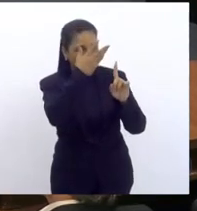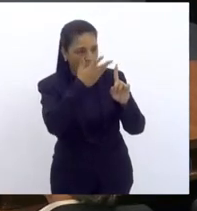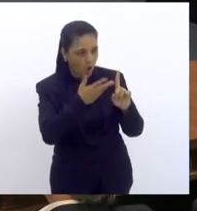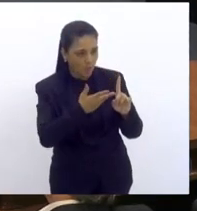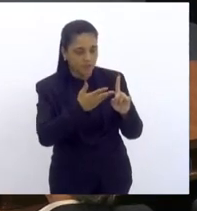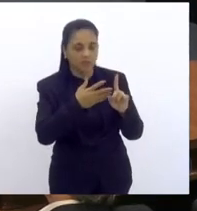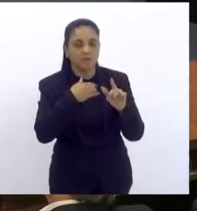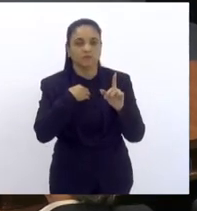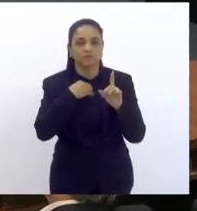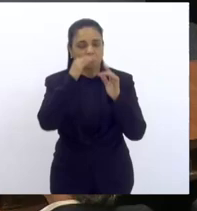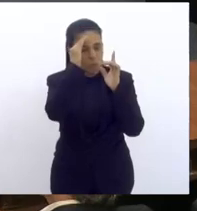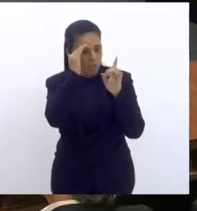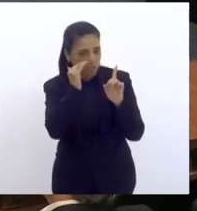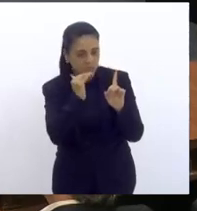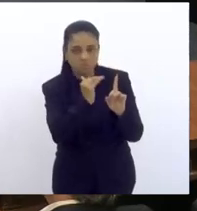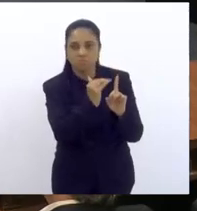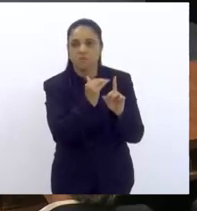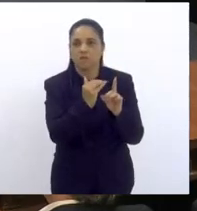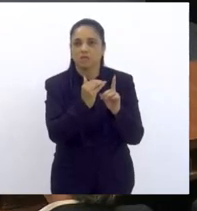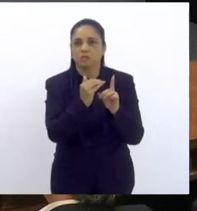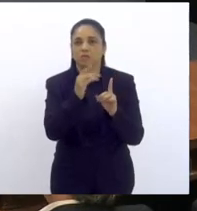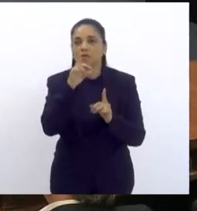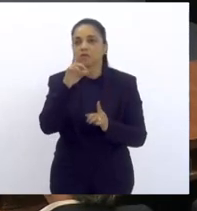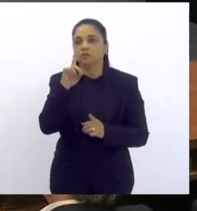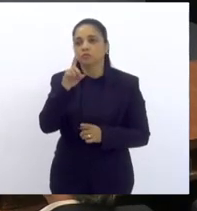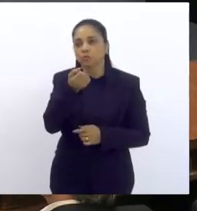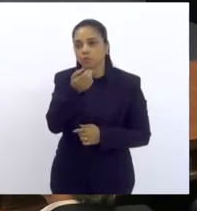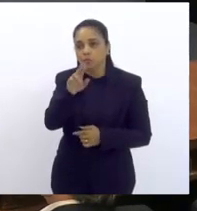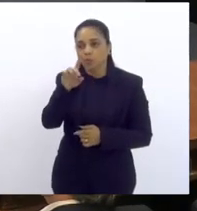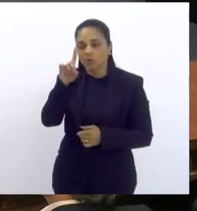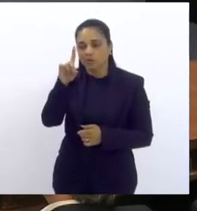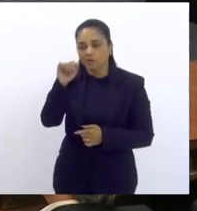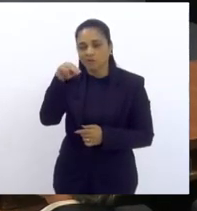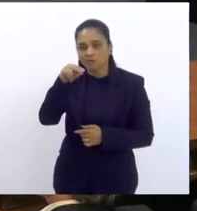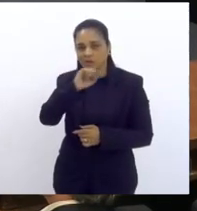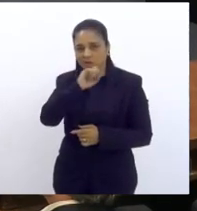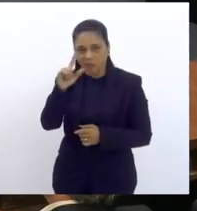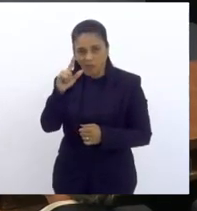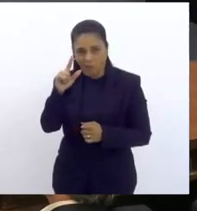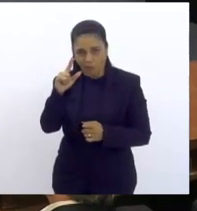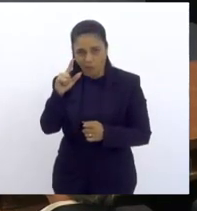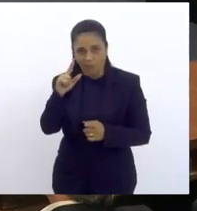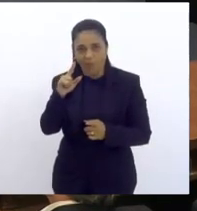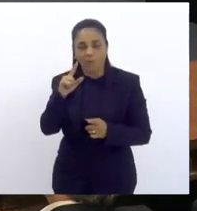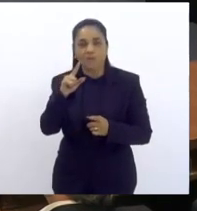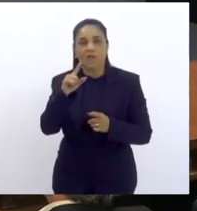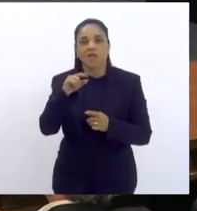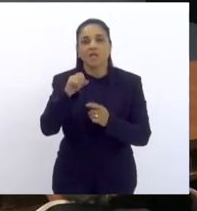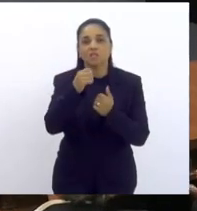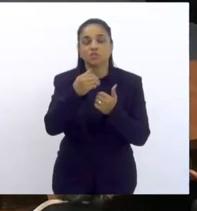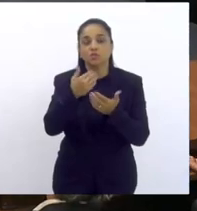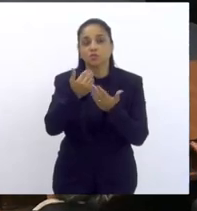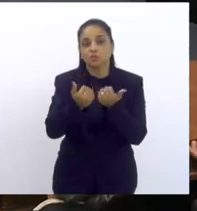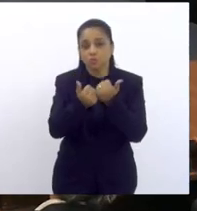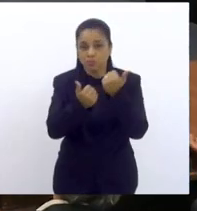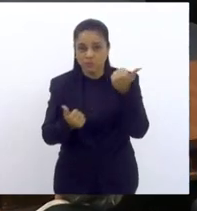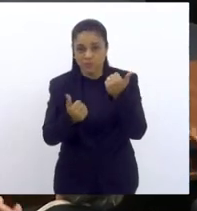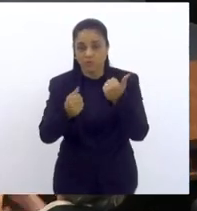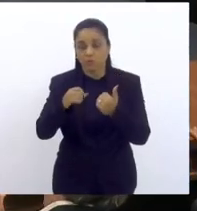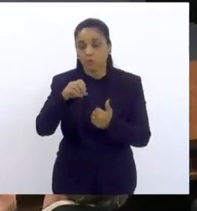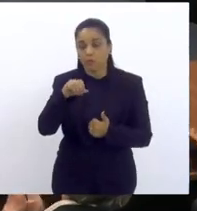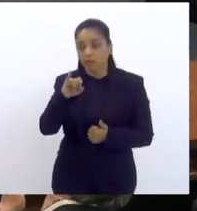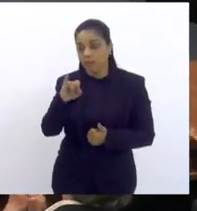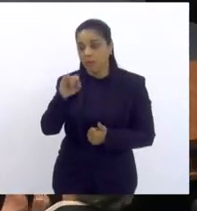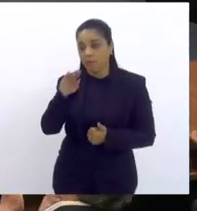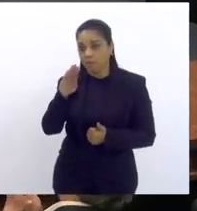meus respeitos ao doutor Daniel charliton que está aqui presente isso para ele entender do Ibama que muito nos ajudou